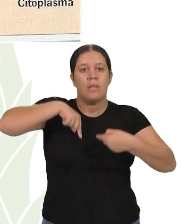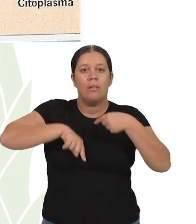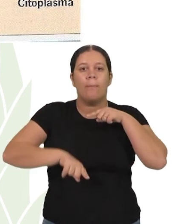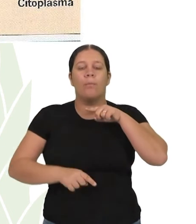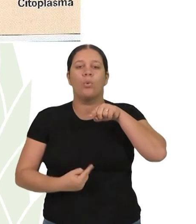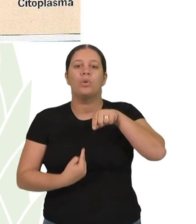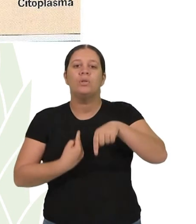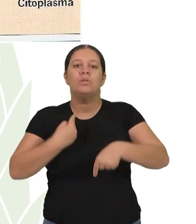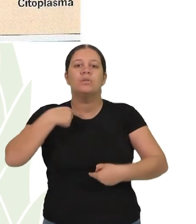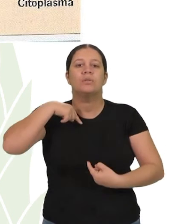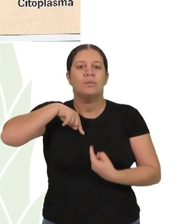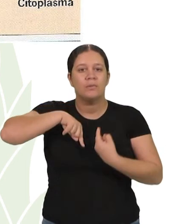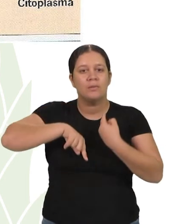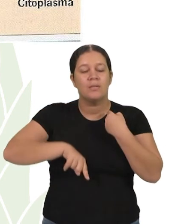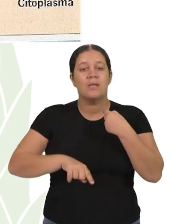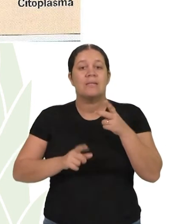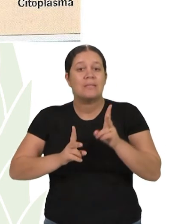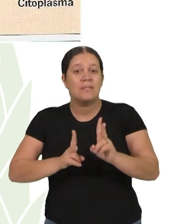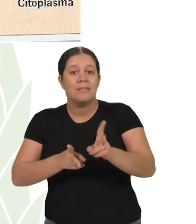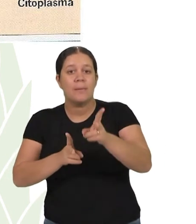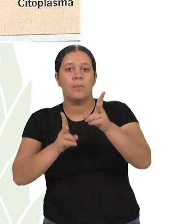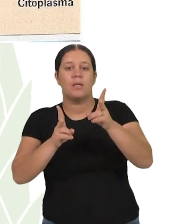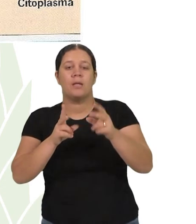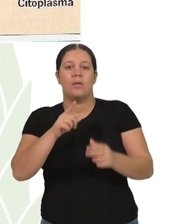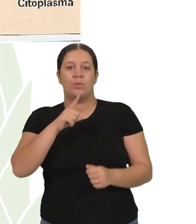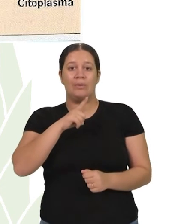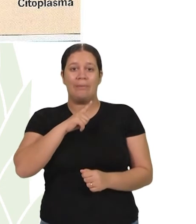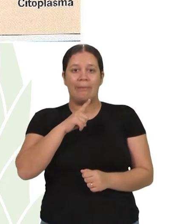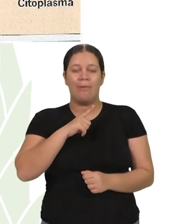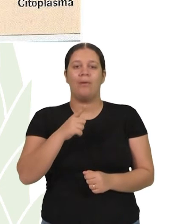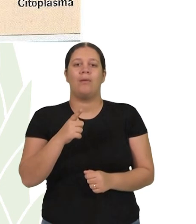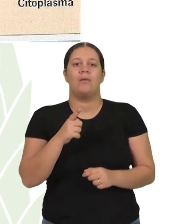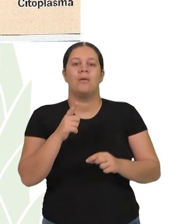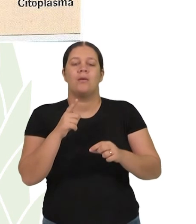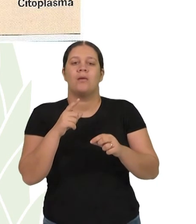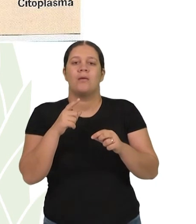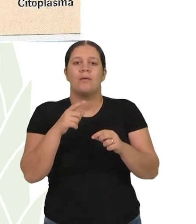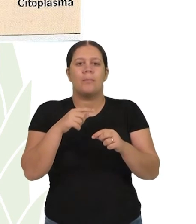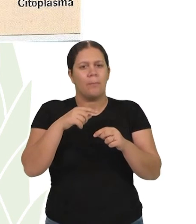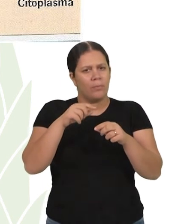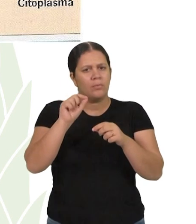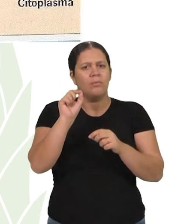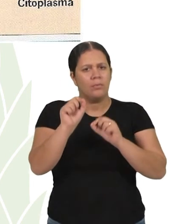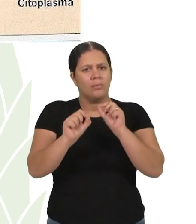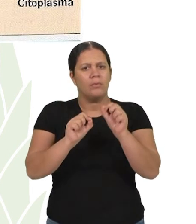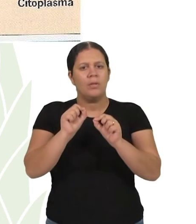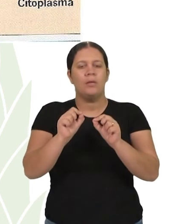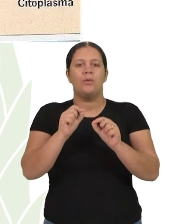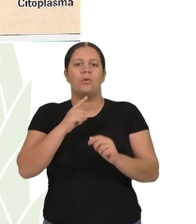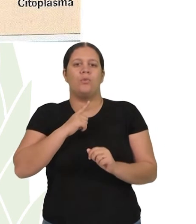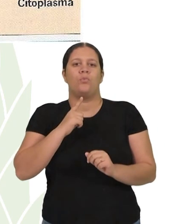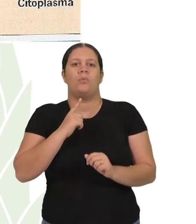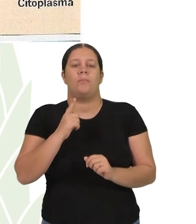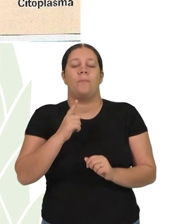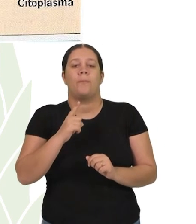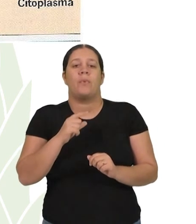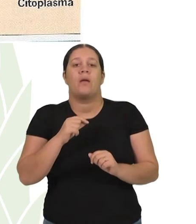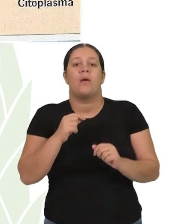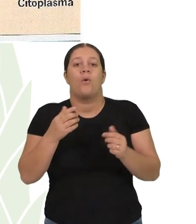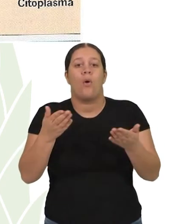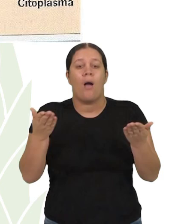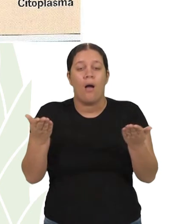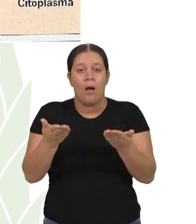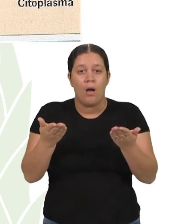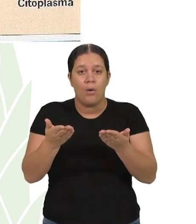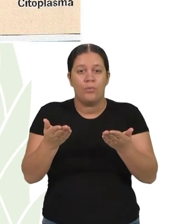fazem metabolismo, né? Esse metabolismo sempre tem um resto, sempre sobra alguma coisa,